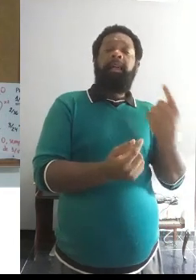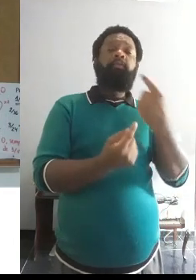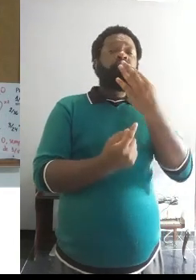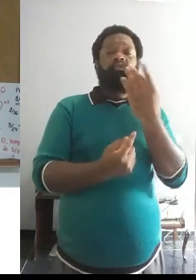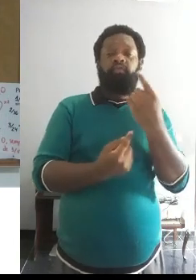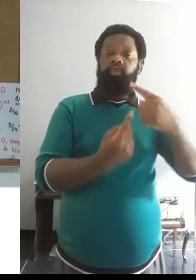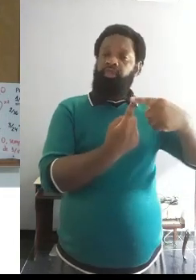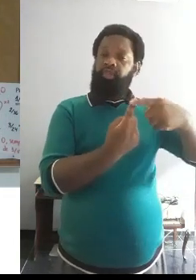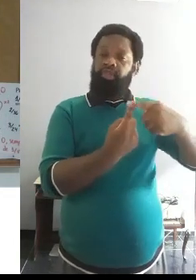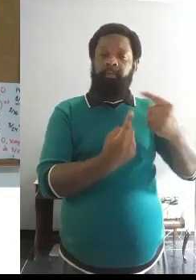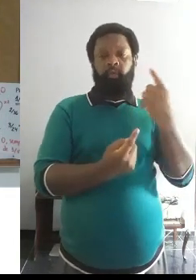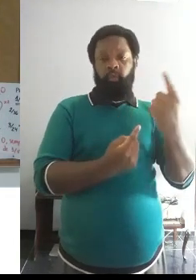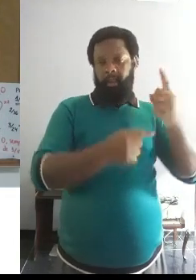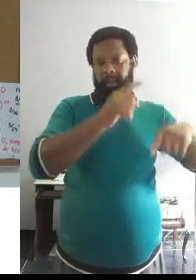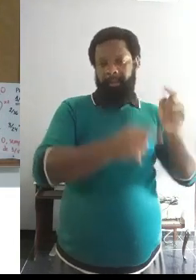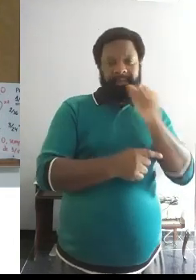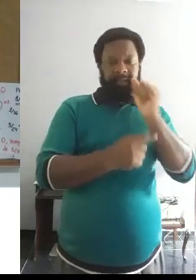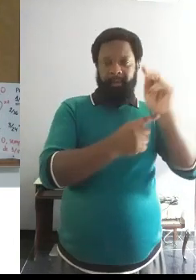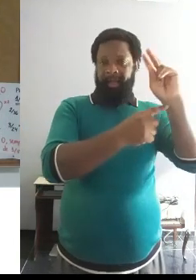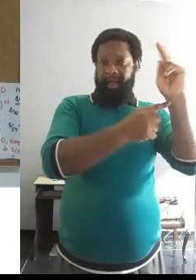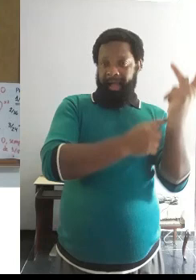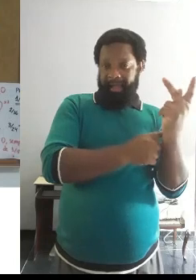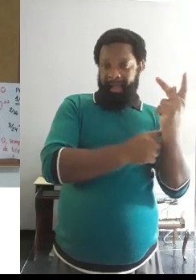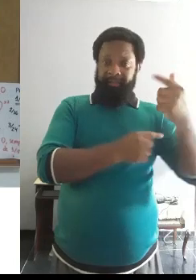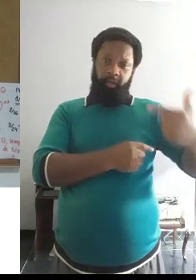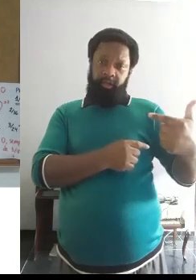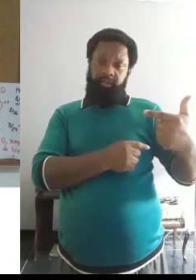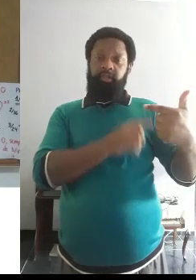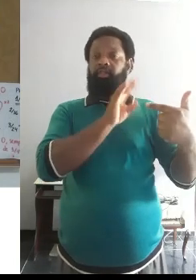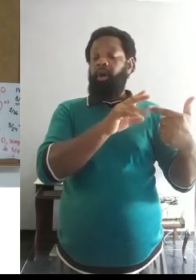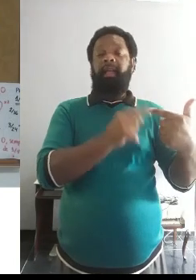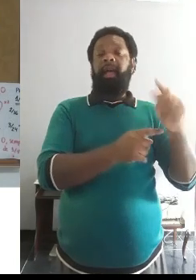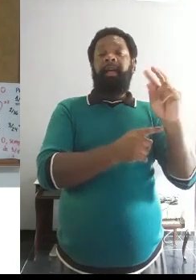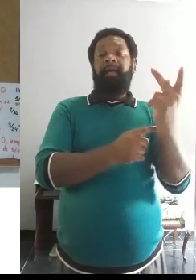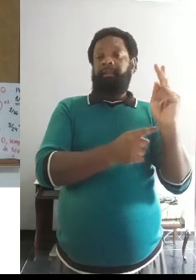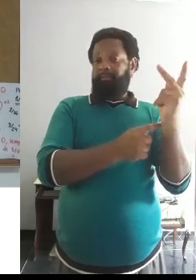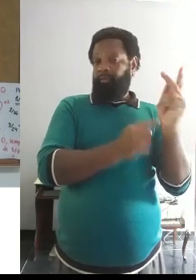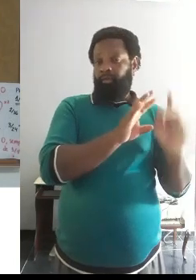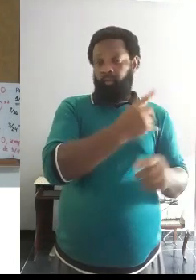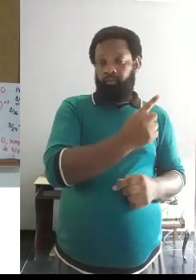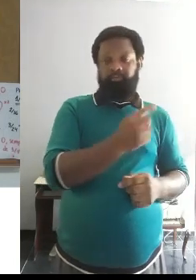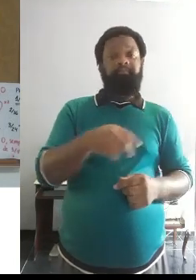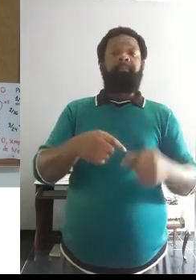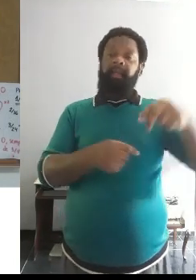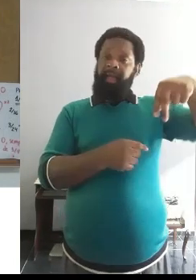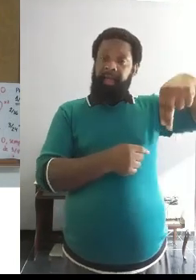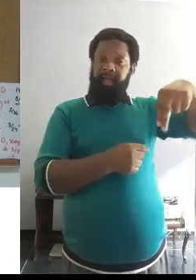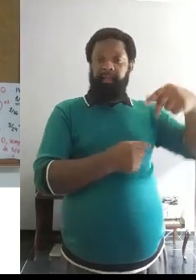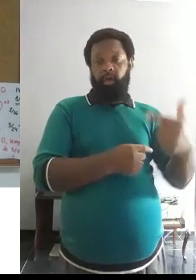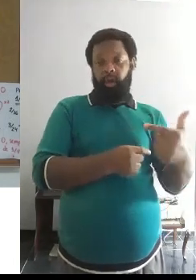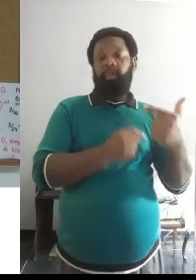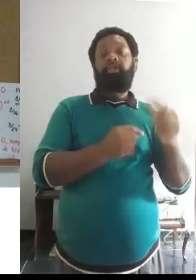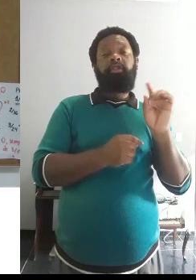de elemento. Então, olha aqui, H2, gás hidrogênio, só tem o elemento hidrogênio. N2, gás